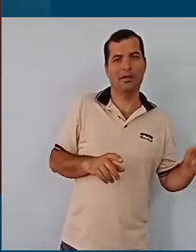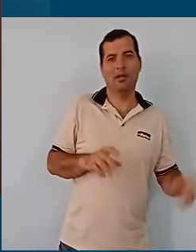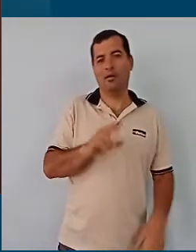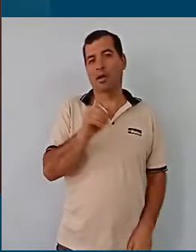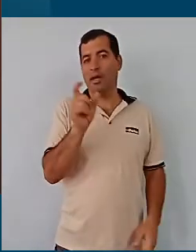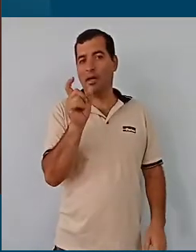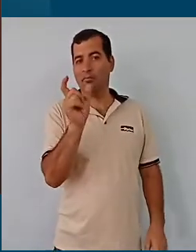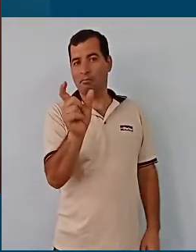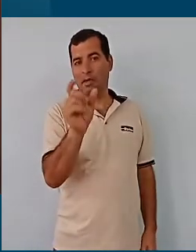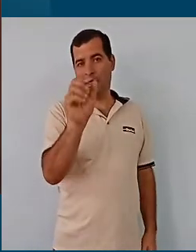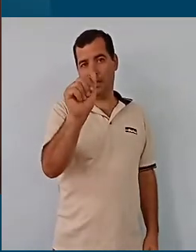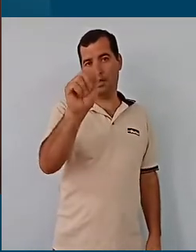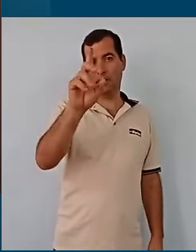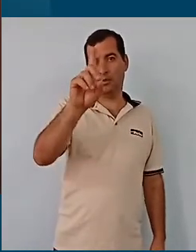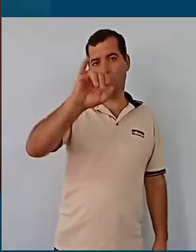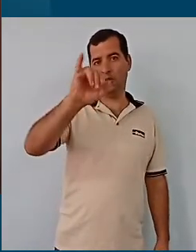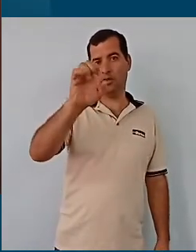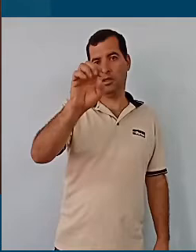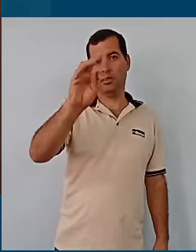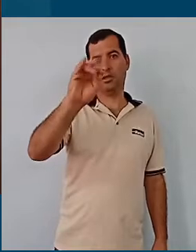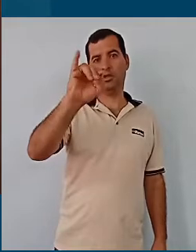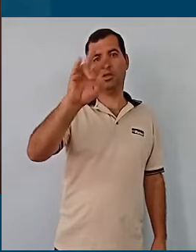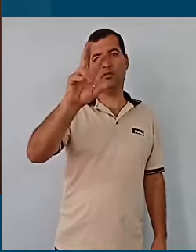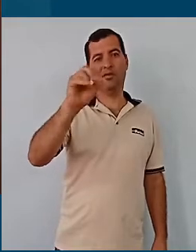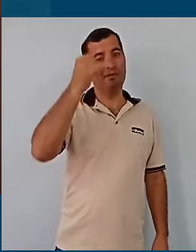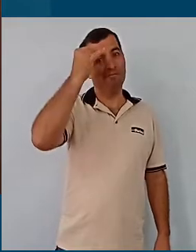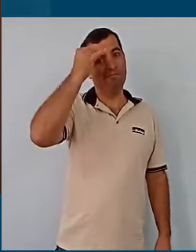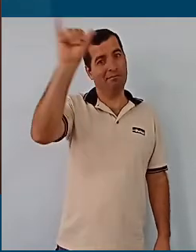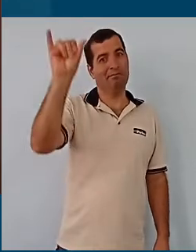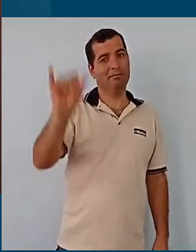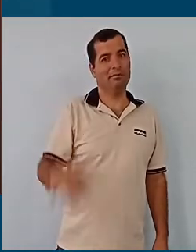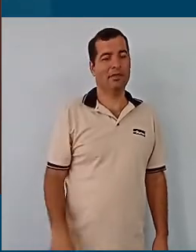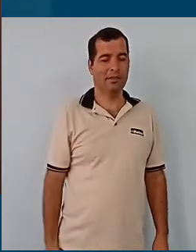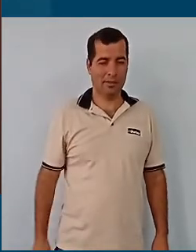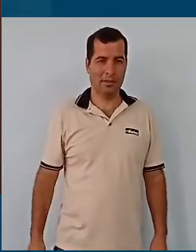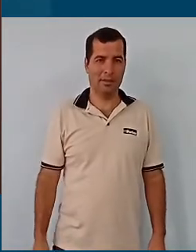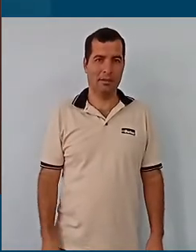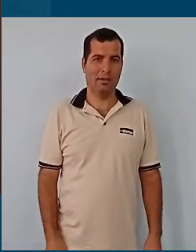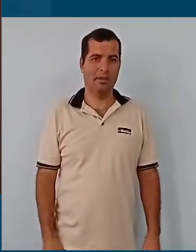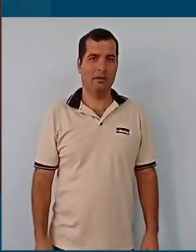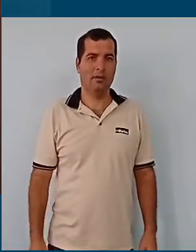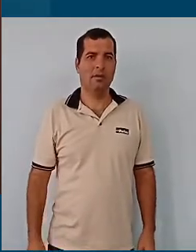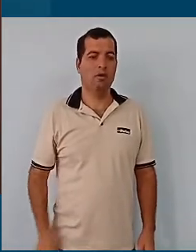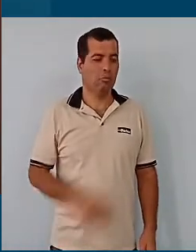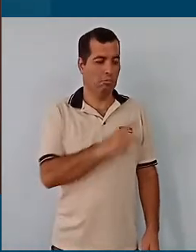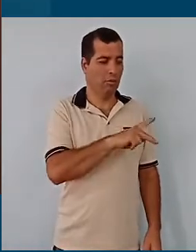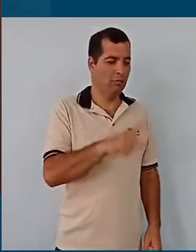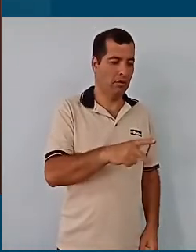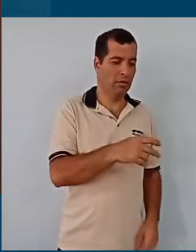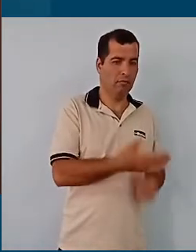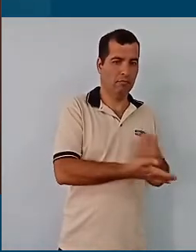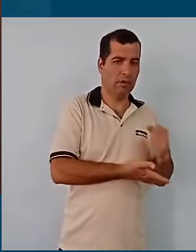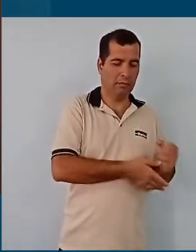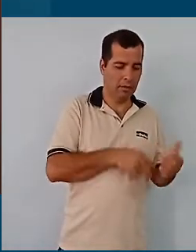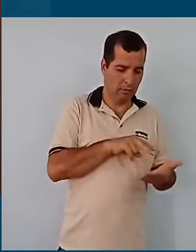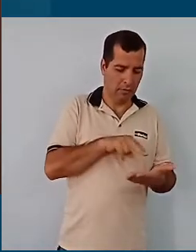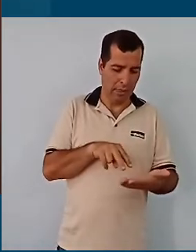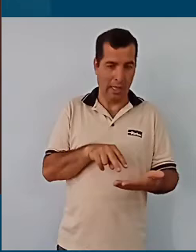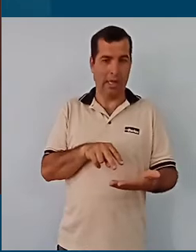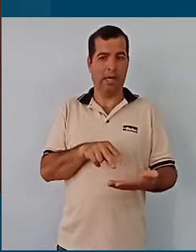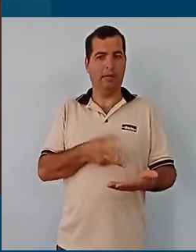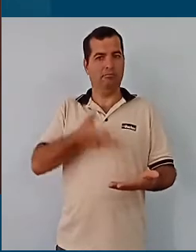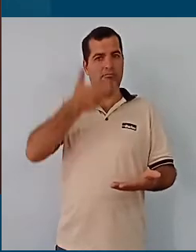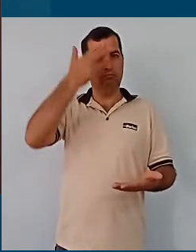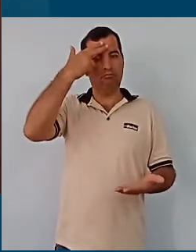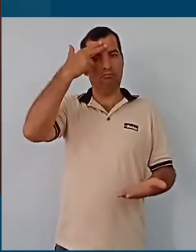uma estampa na criança, que ela vai carregar depois, porque o olhar do professor do ensino fundamental vai estar marcado por isso.